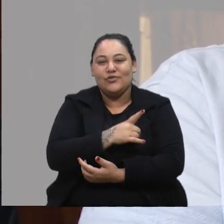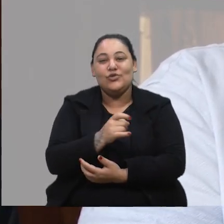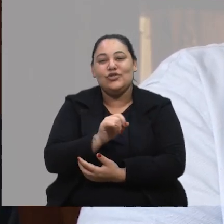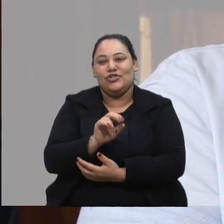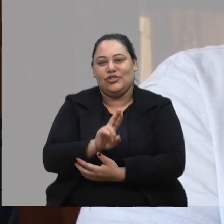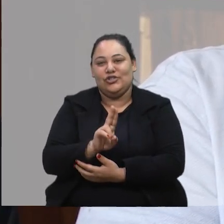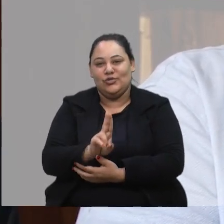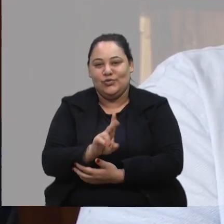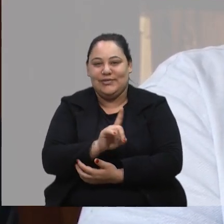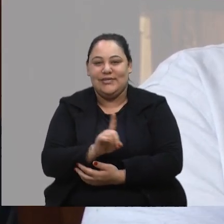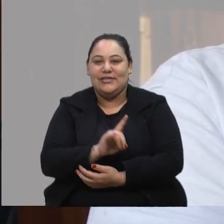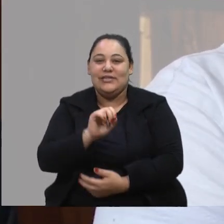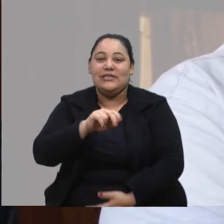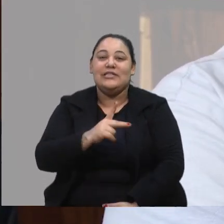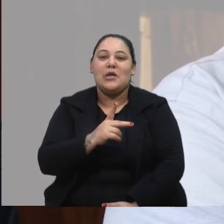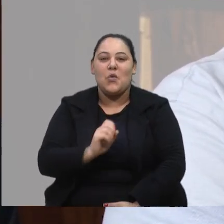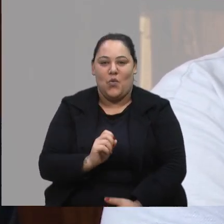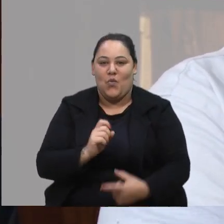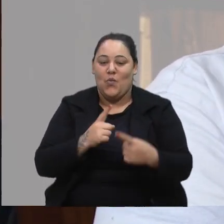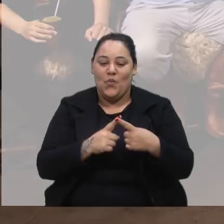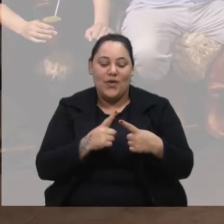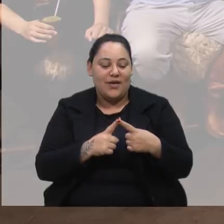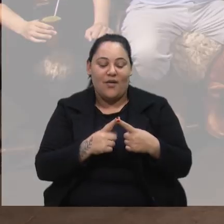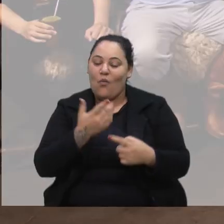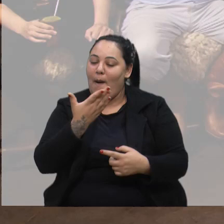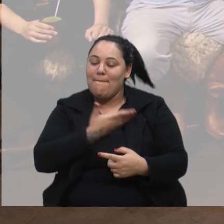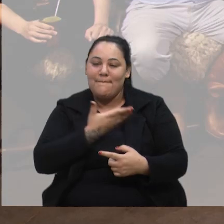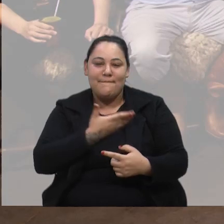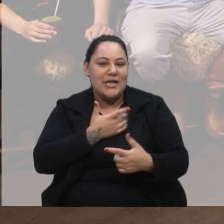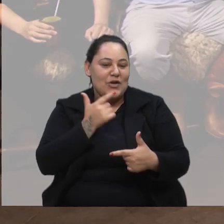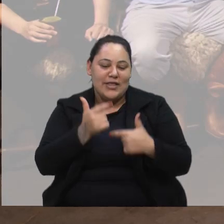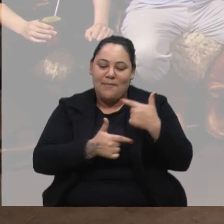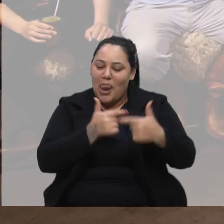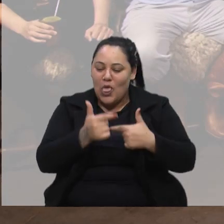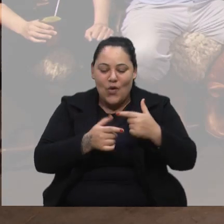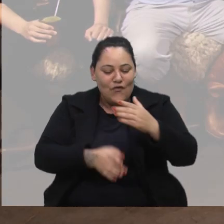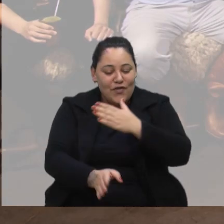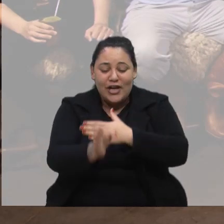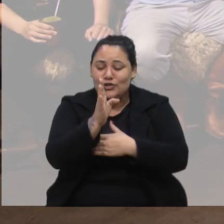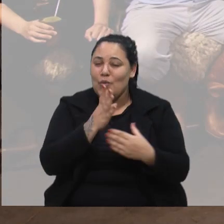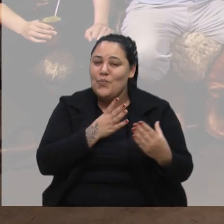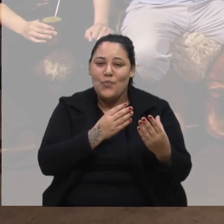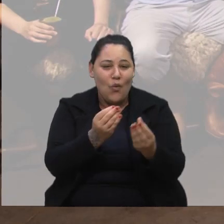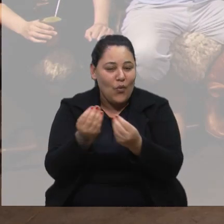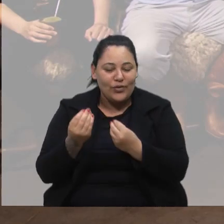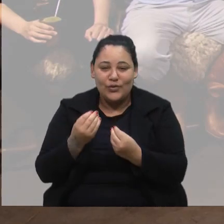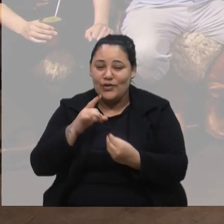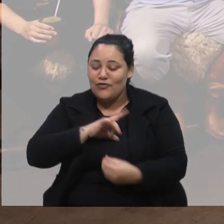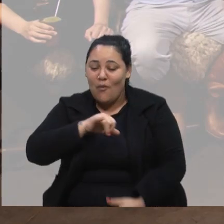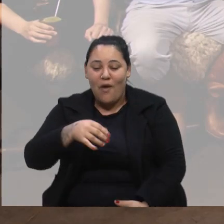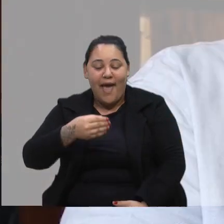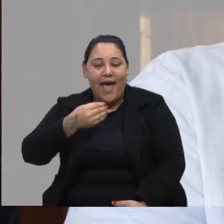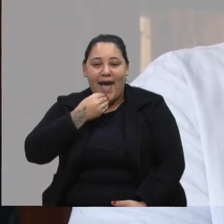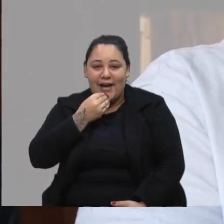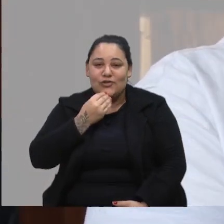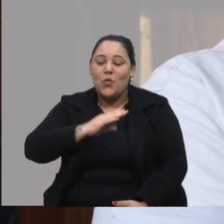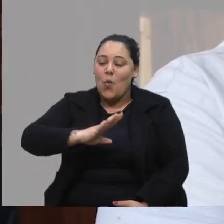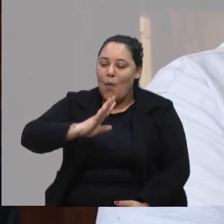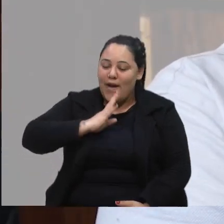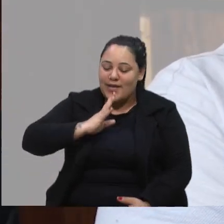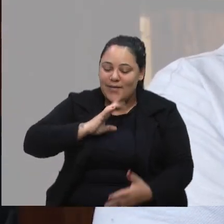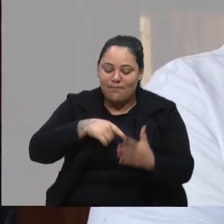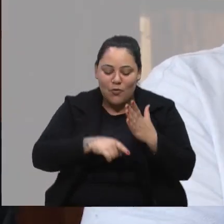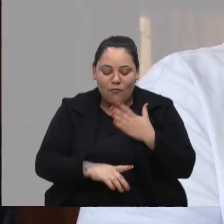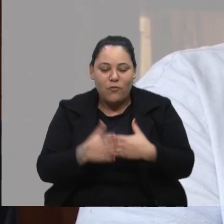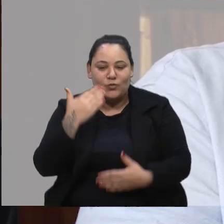assim de muitos palcos, né, de muita estrada, que eu tive a oportunidade de conhecê-lo muito bem e de poder dividir o palco